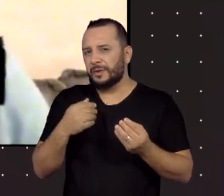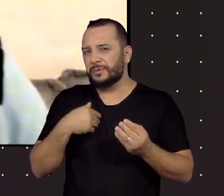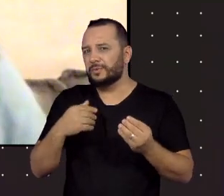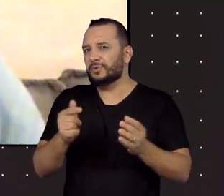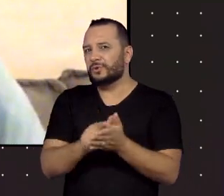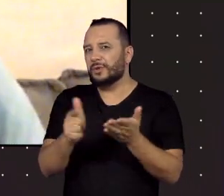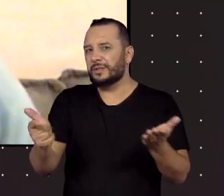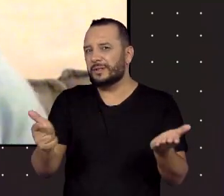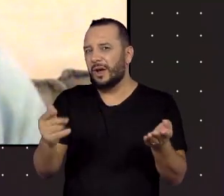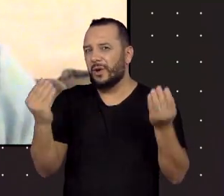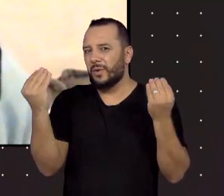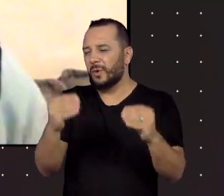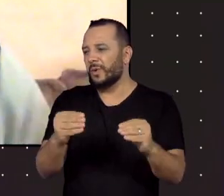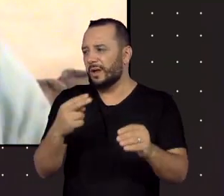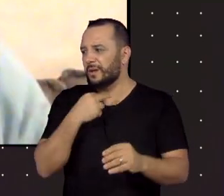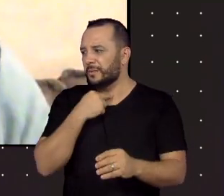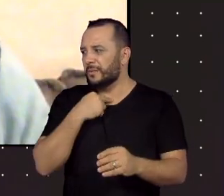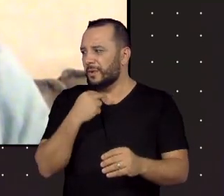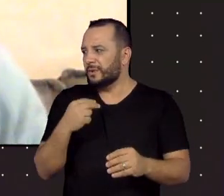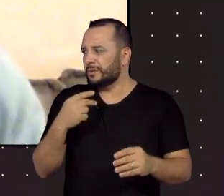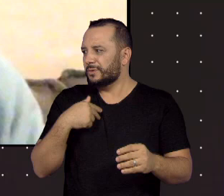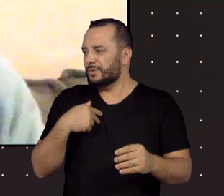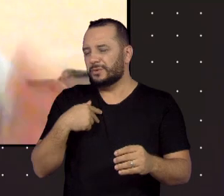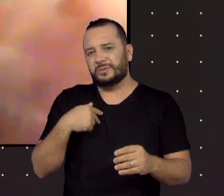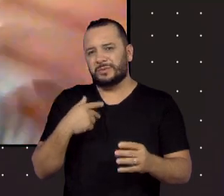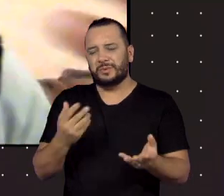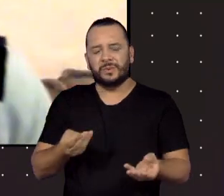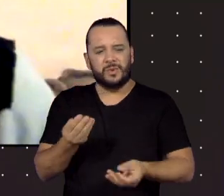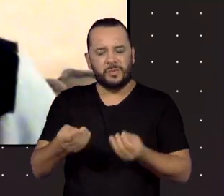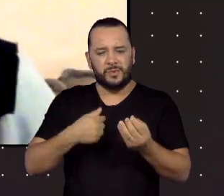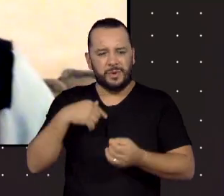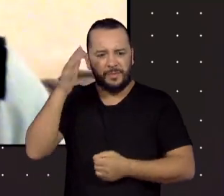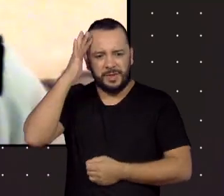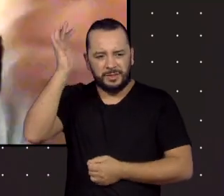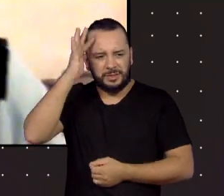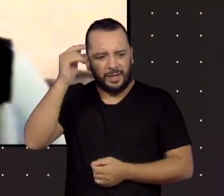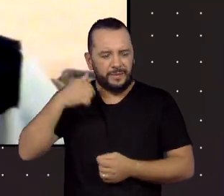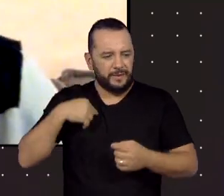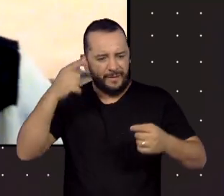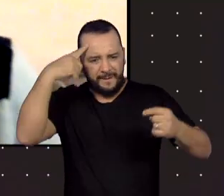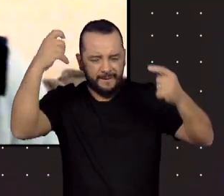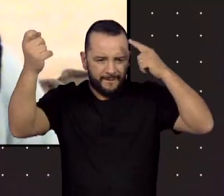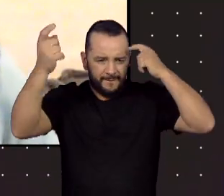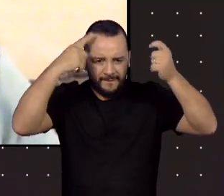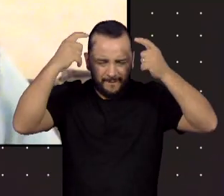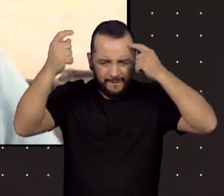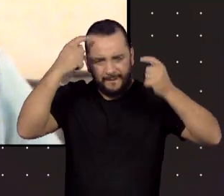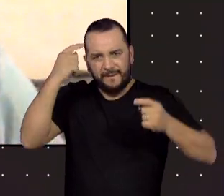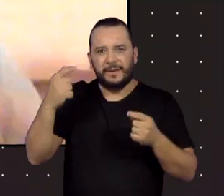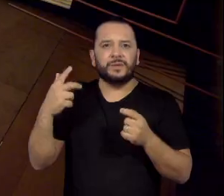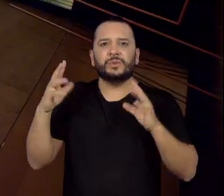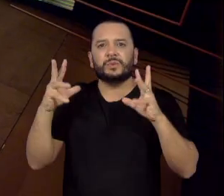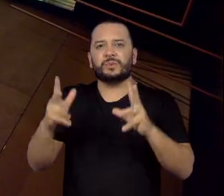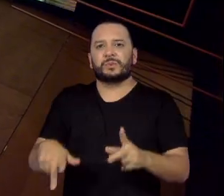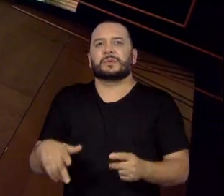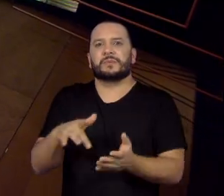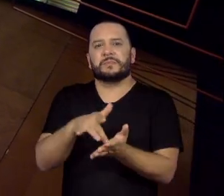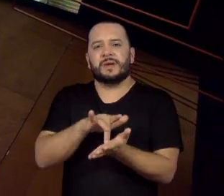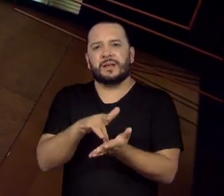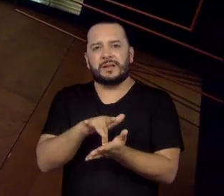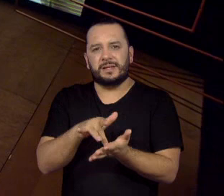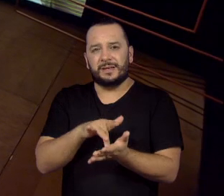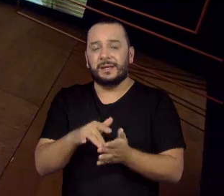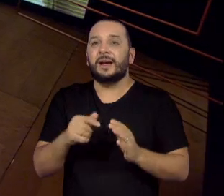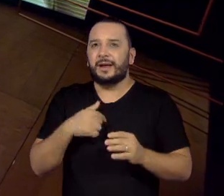momento. Tudo que eu imaginasse dela, tudo que eu criasse, tudo que eu inventasse, coisa. E aí que eu fiz primeiro um